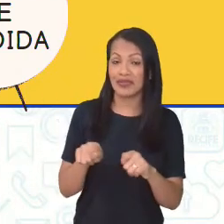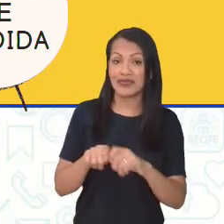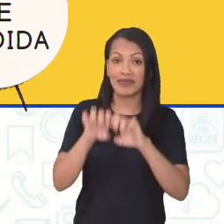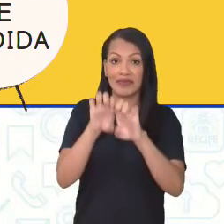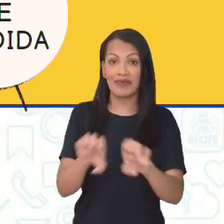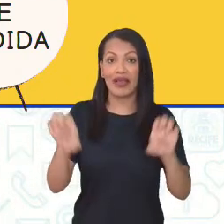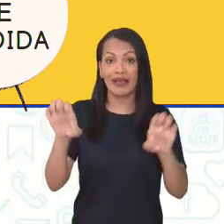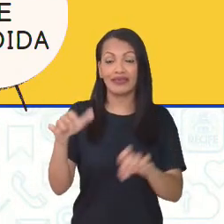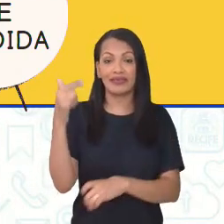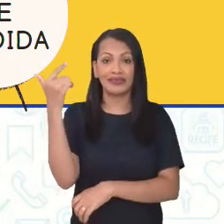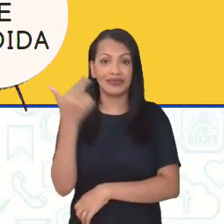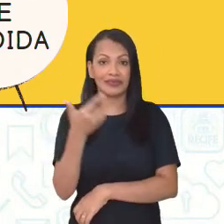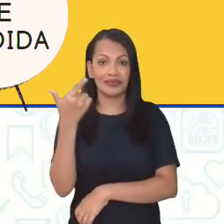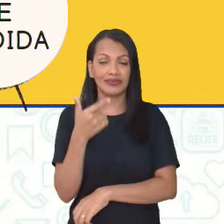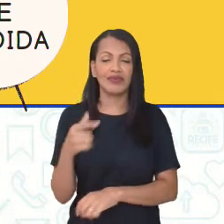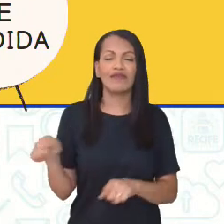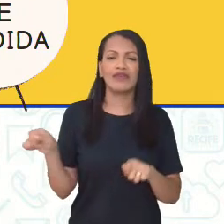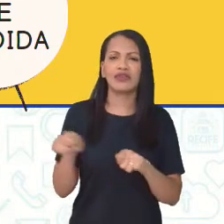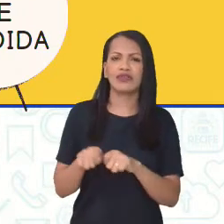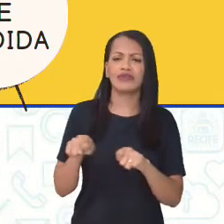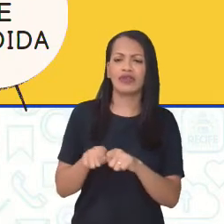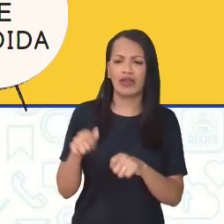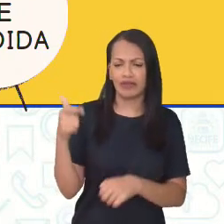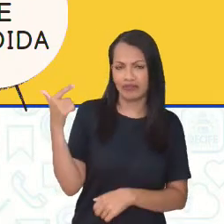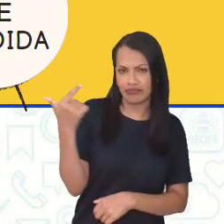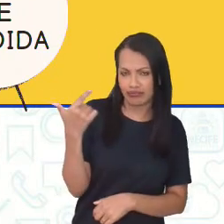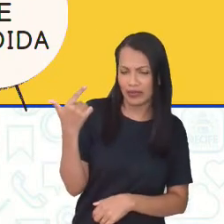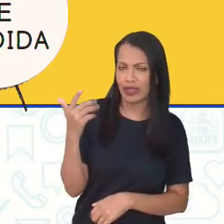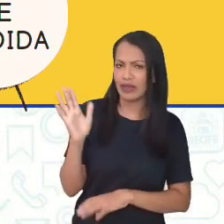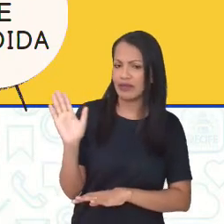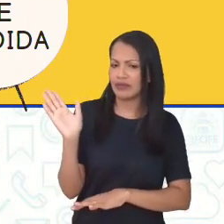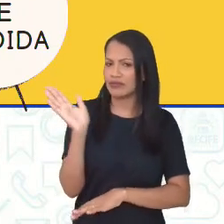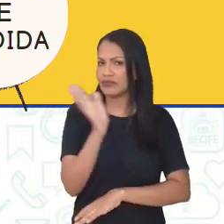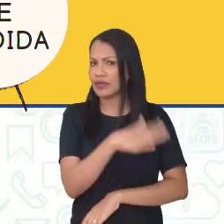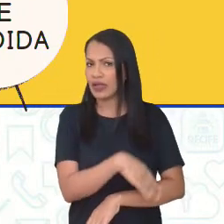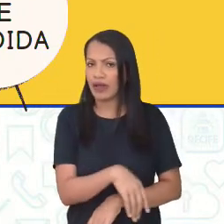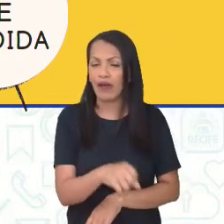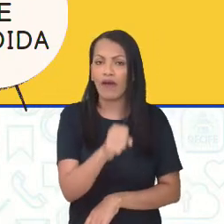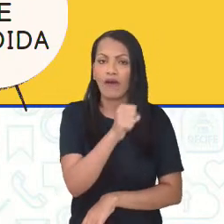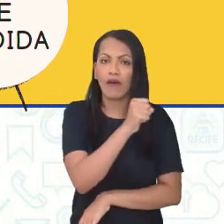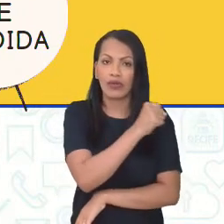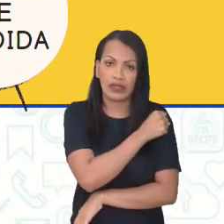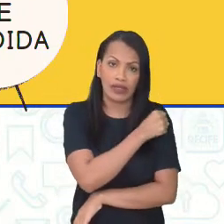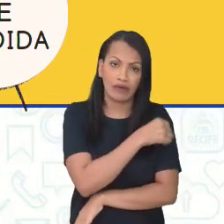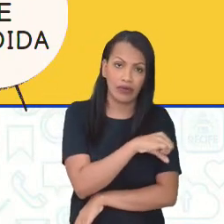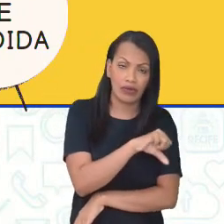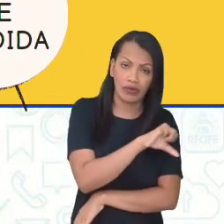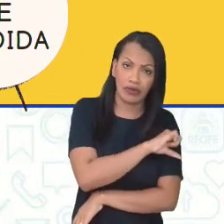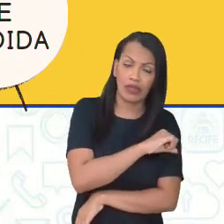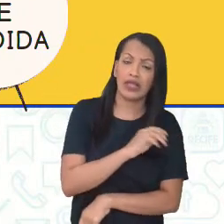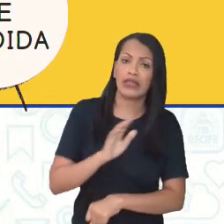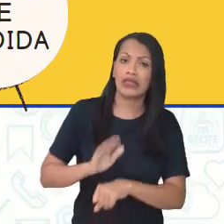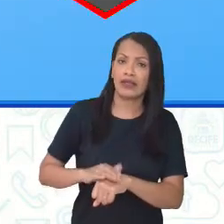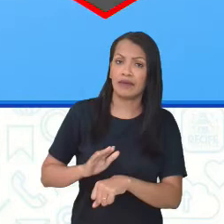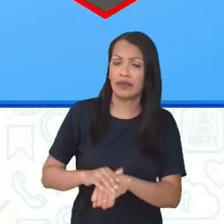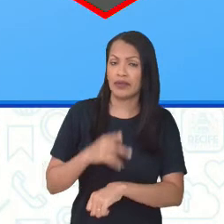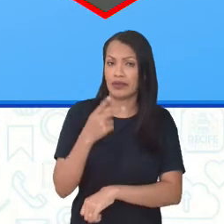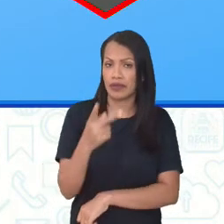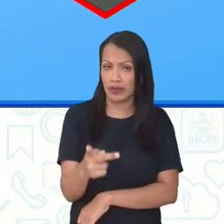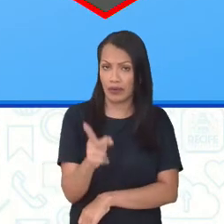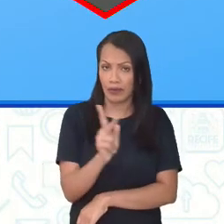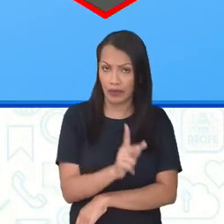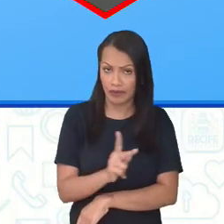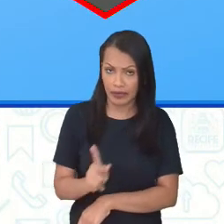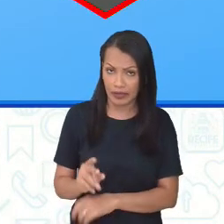grau, completando quadrados, mas isso a gente deixa lá para o 8º ou 9º ano, vai depender do teu professor.